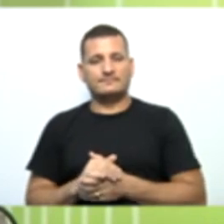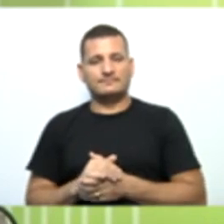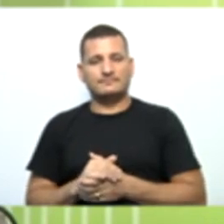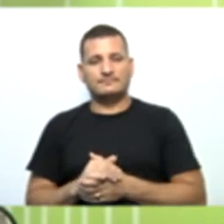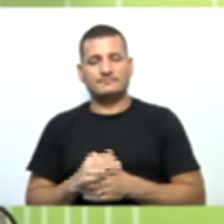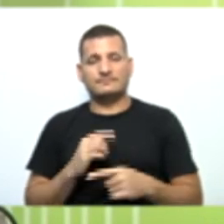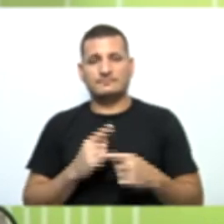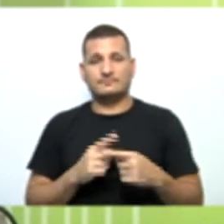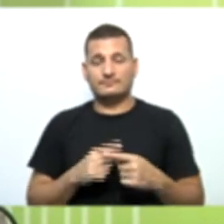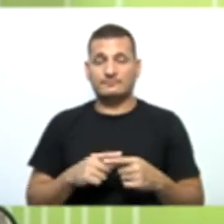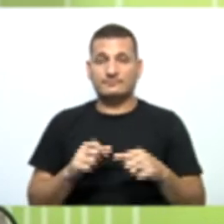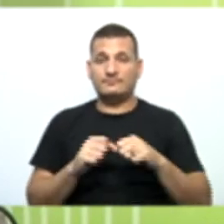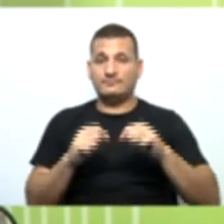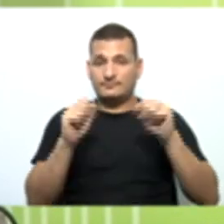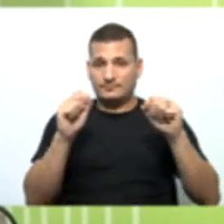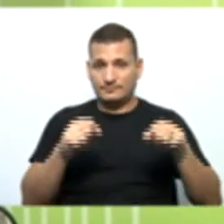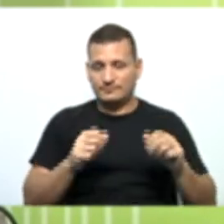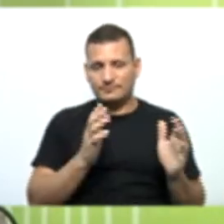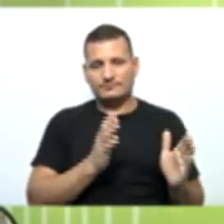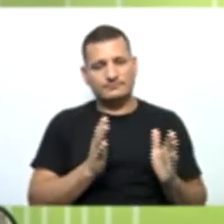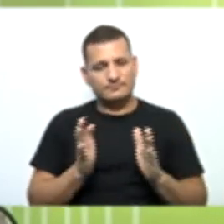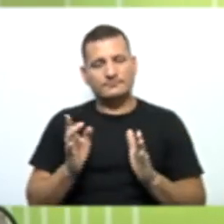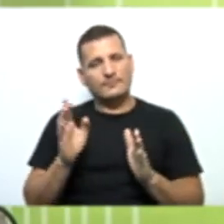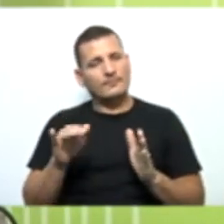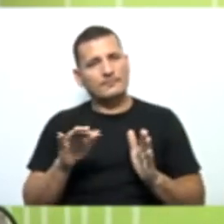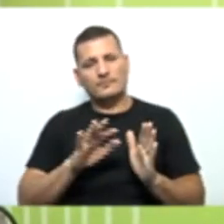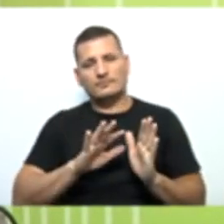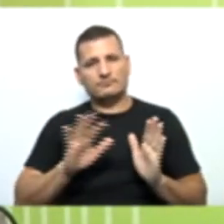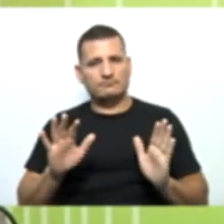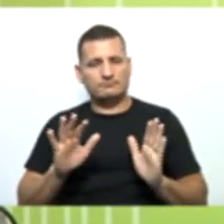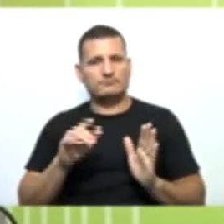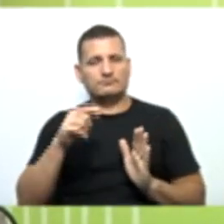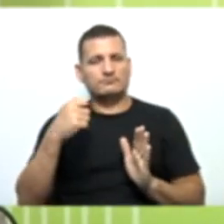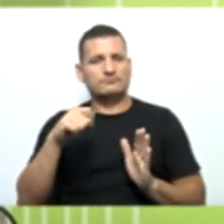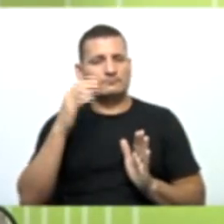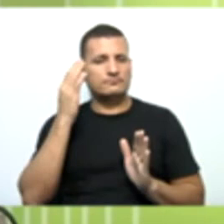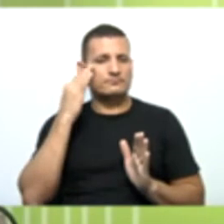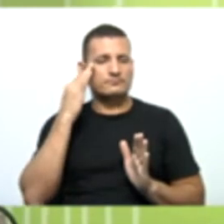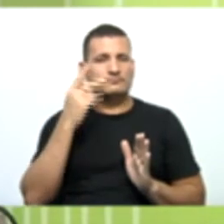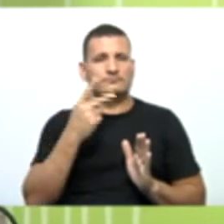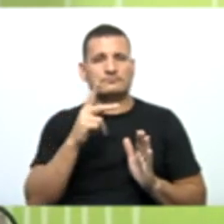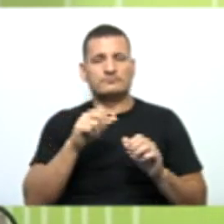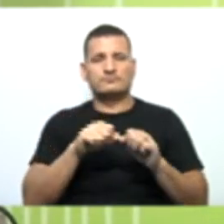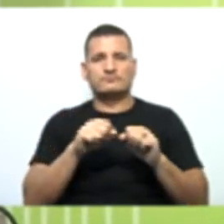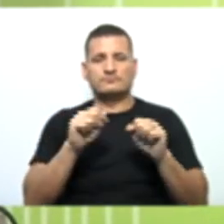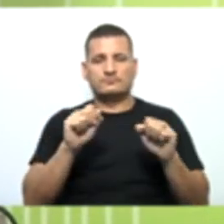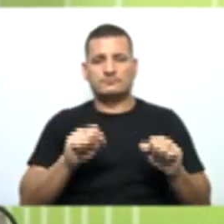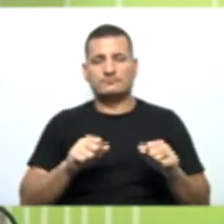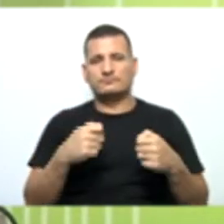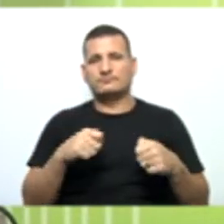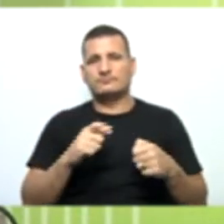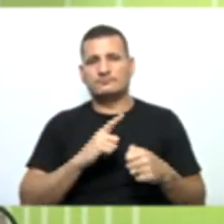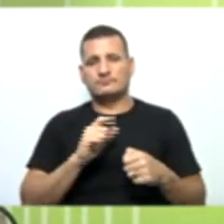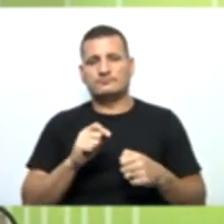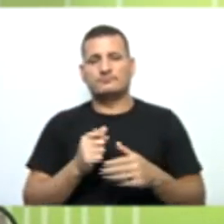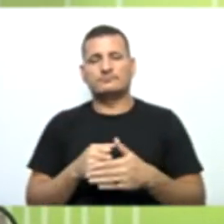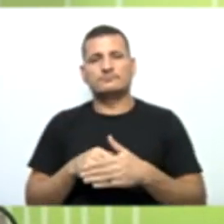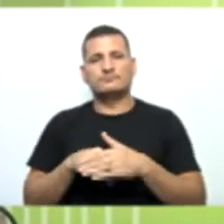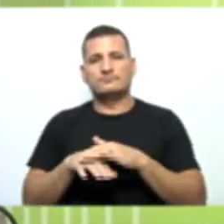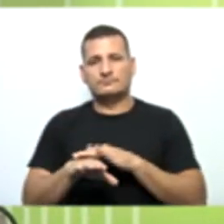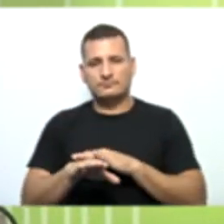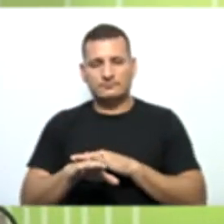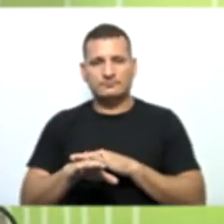As fases do sistema de informação é esse. Você tem que saber que seu sistema vai ter que ter o quê? Uma